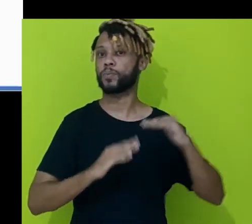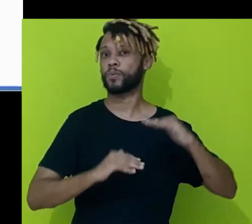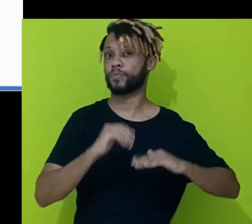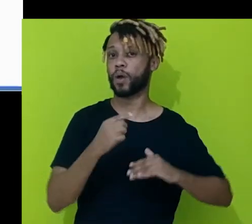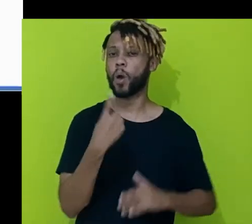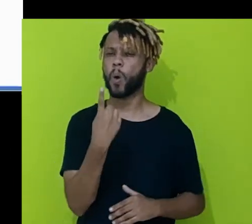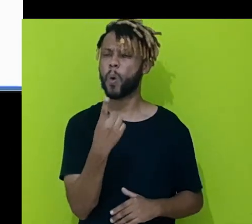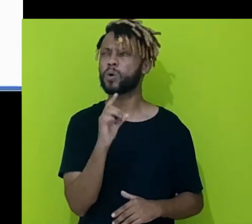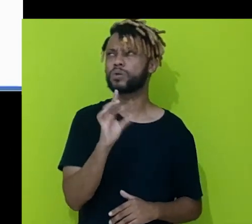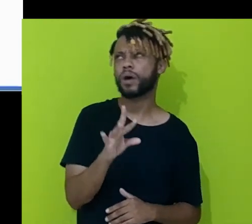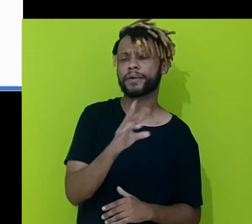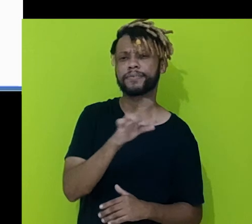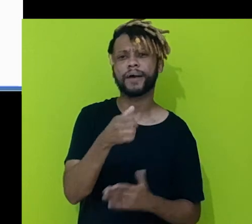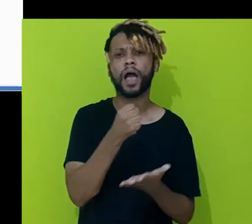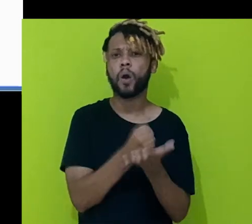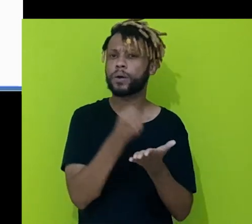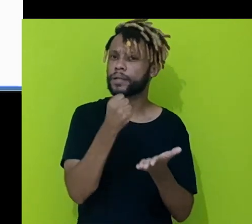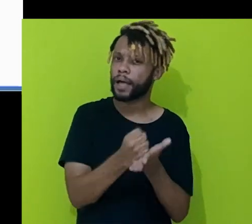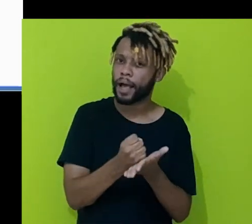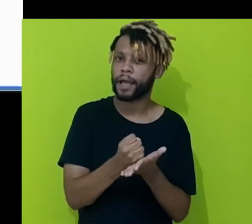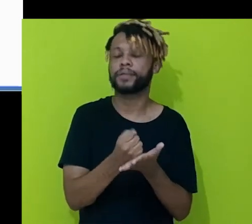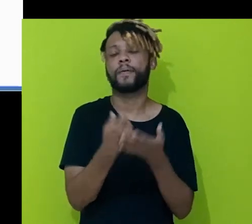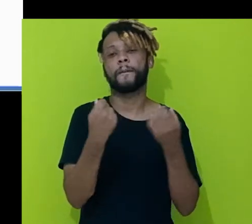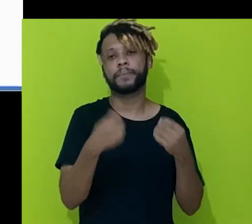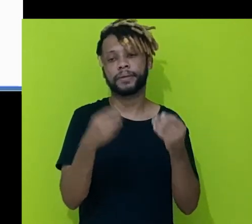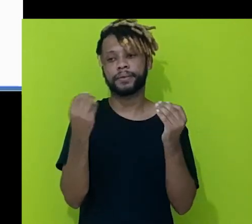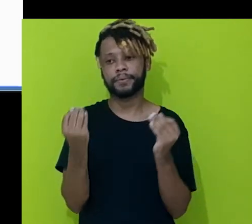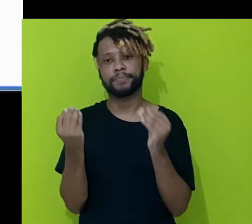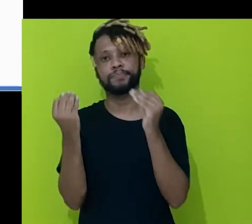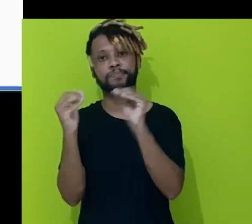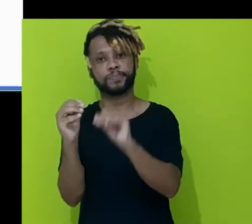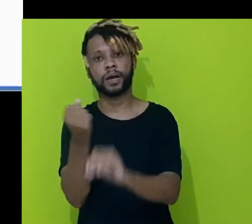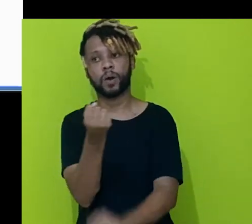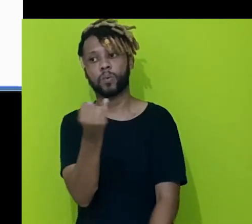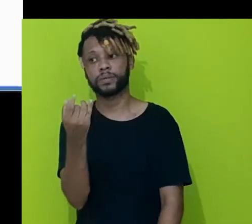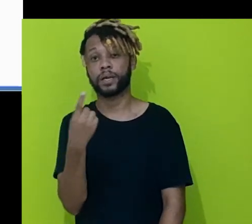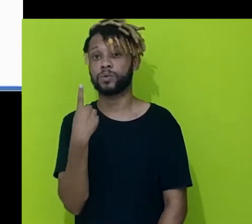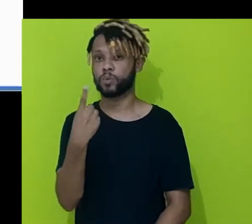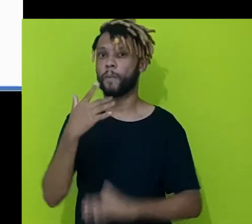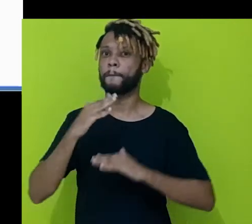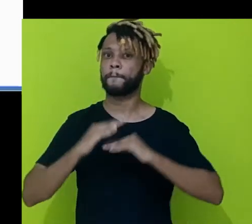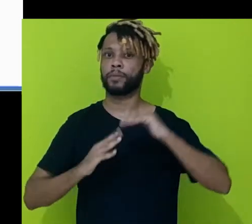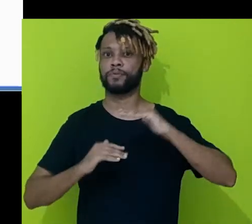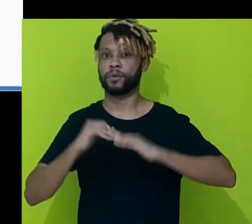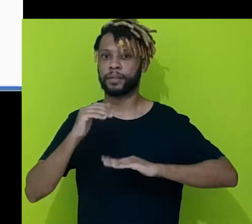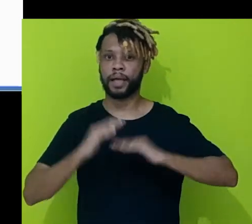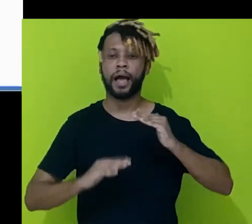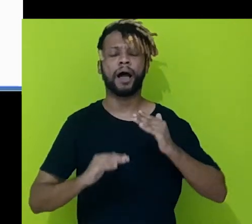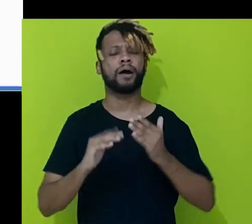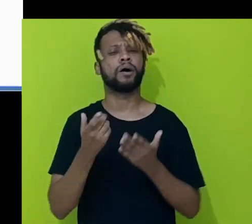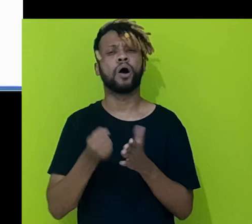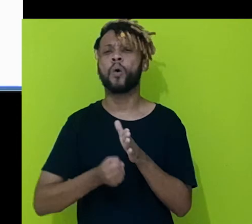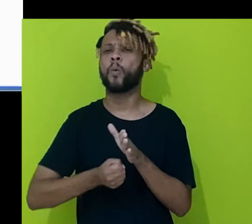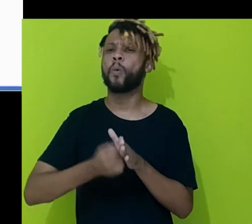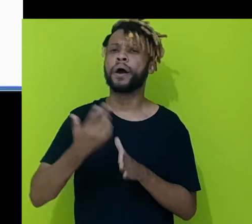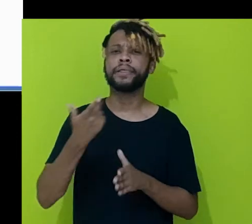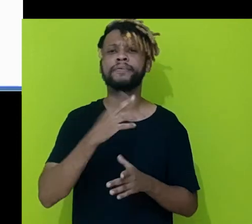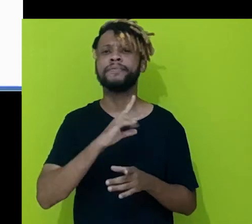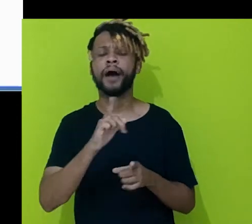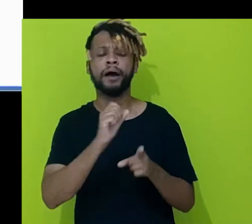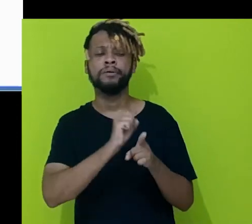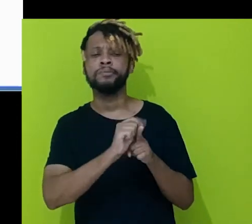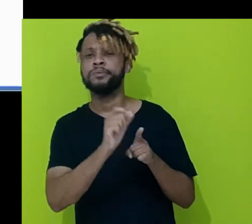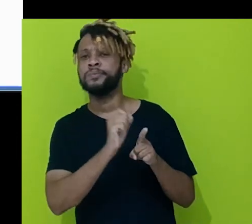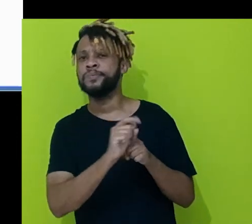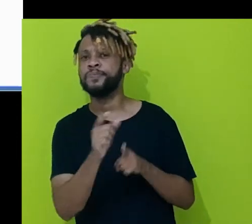É um profissional só que você vai contratar, então você preenche a quantidade de profissionais. Quantas vezes você vai pagar esse cachê aqui,